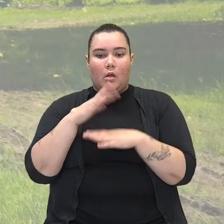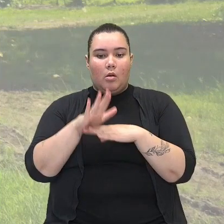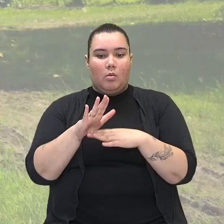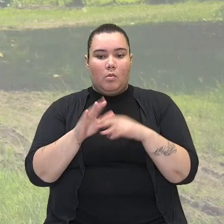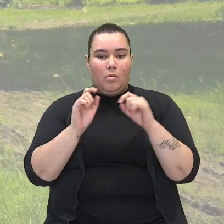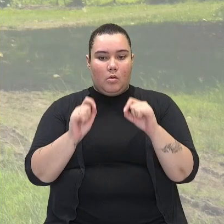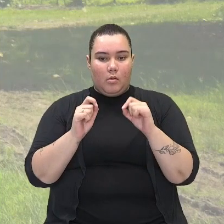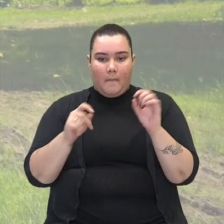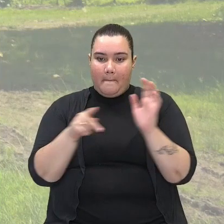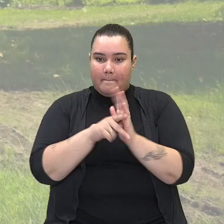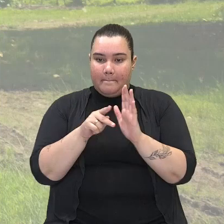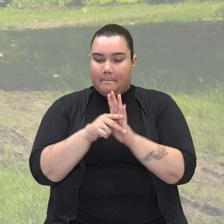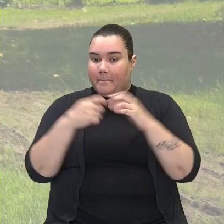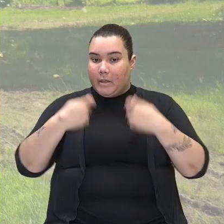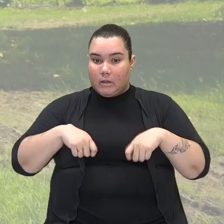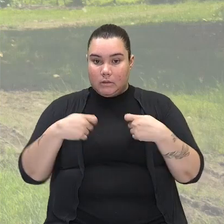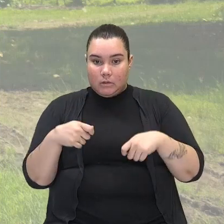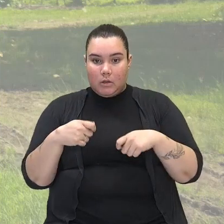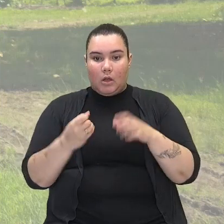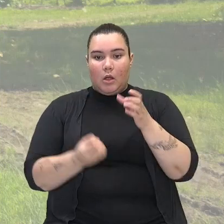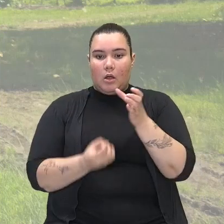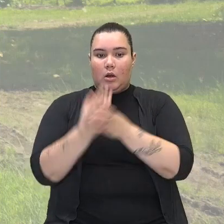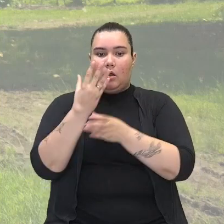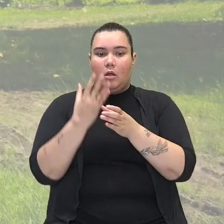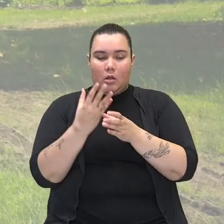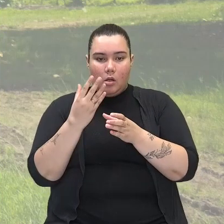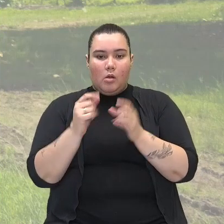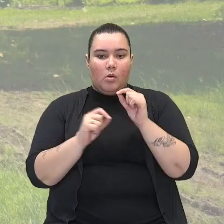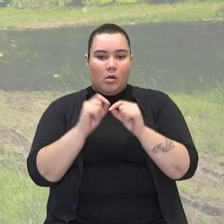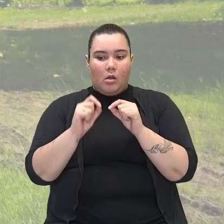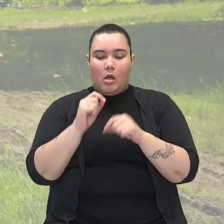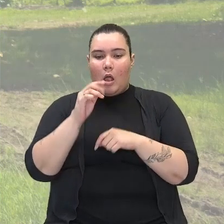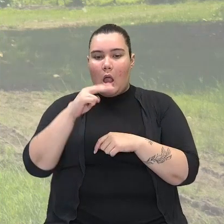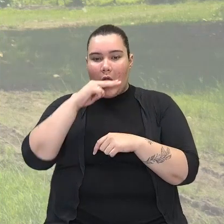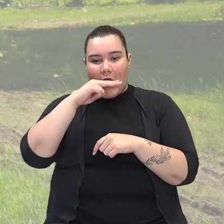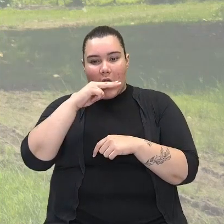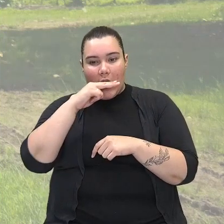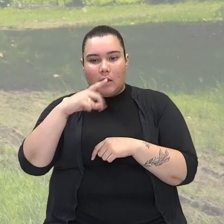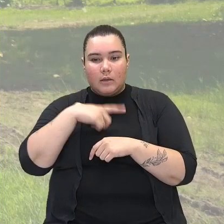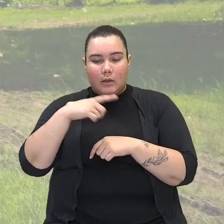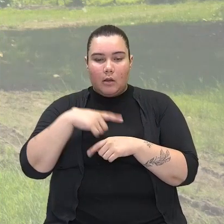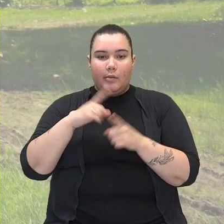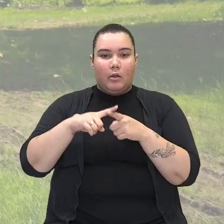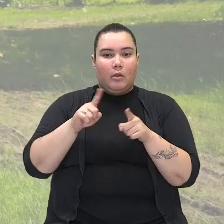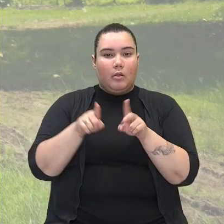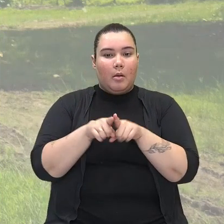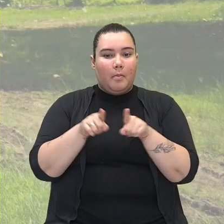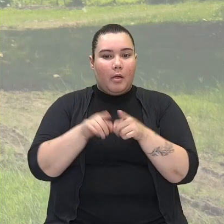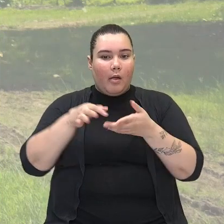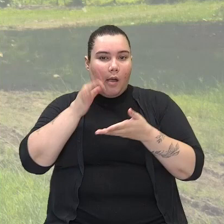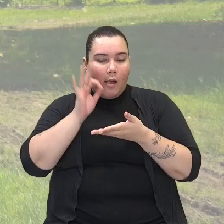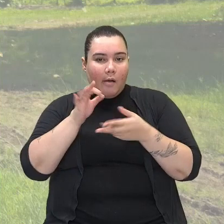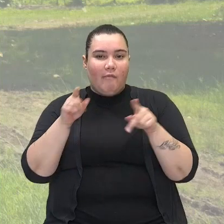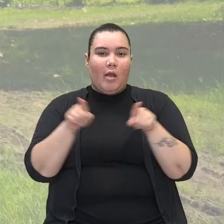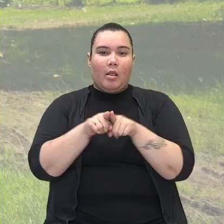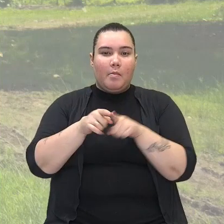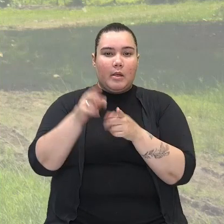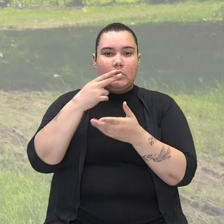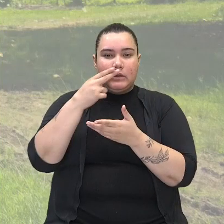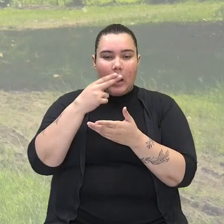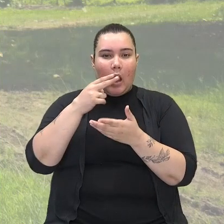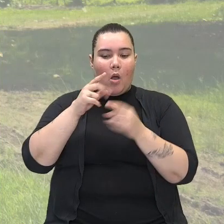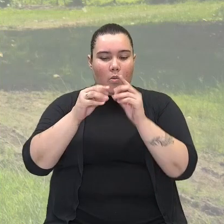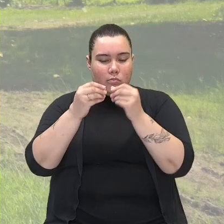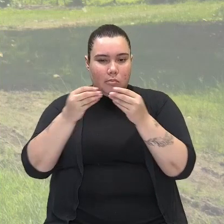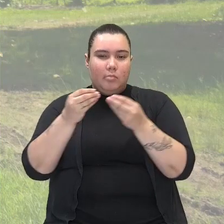de obra necessária para a produção nas plantações de cana-de-açúcar, de café, de tabaco e entre outros